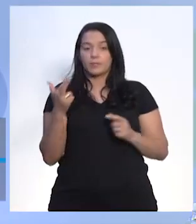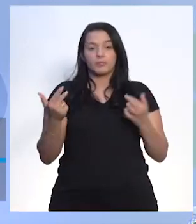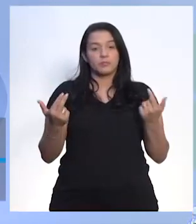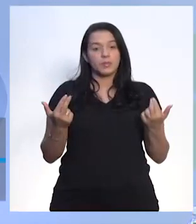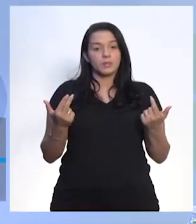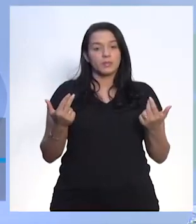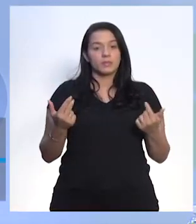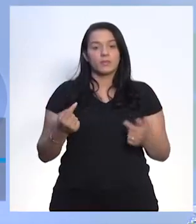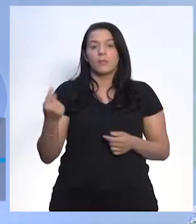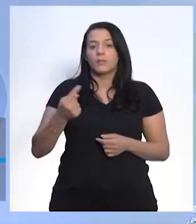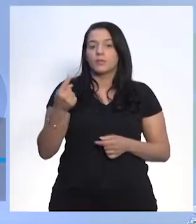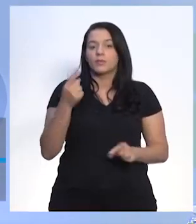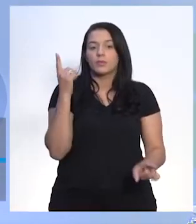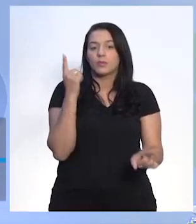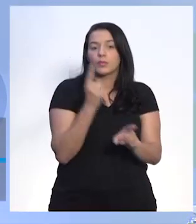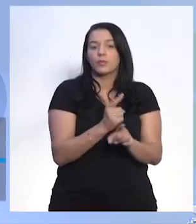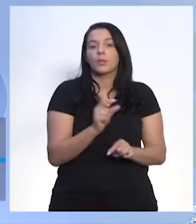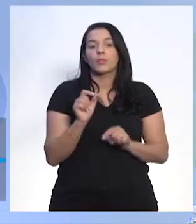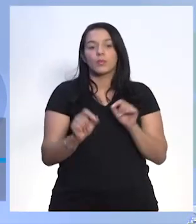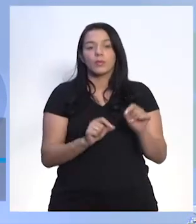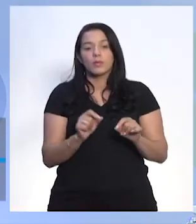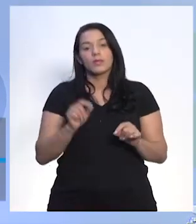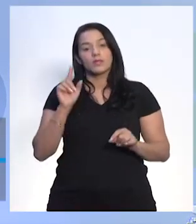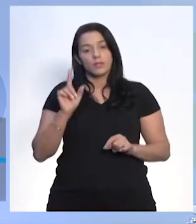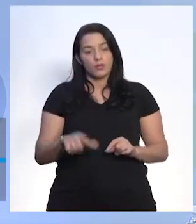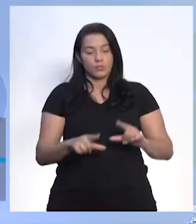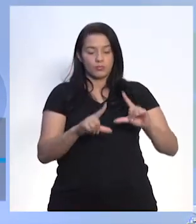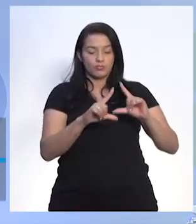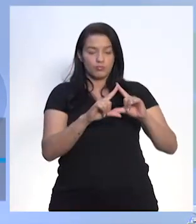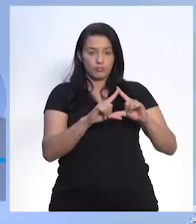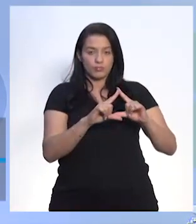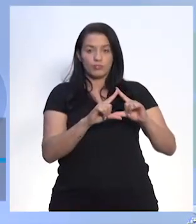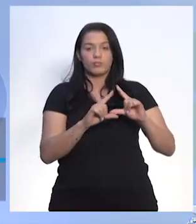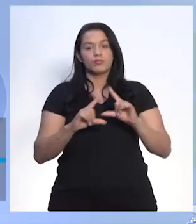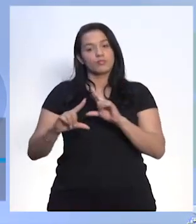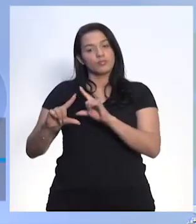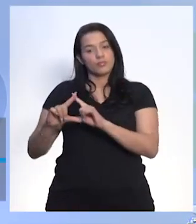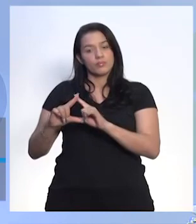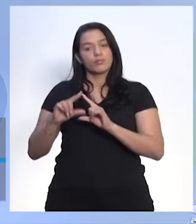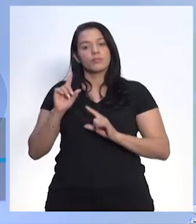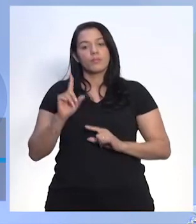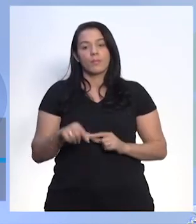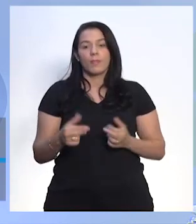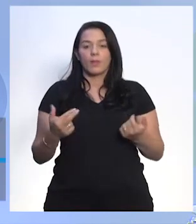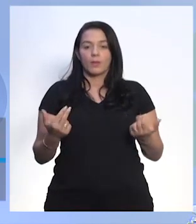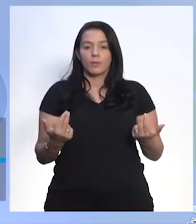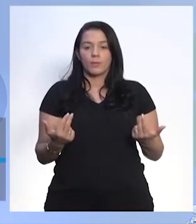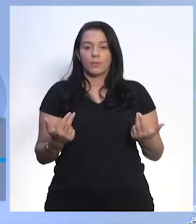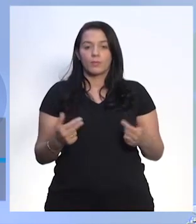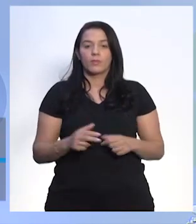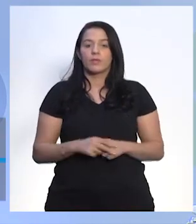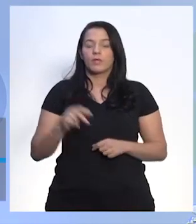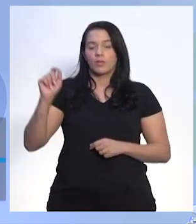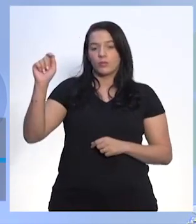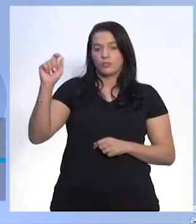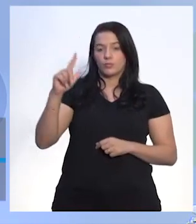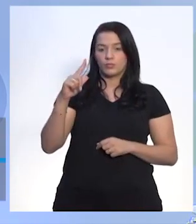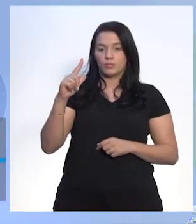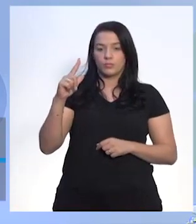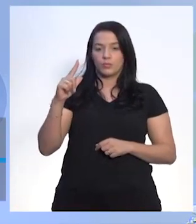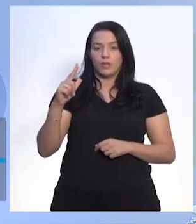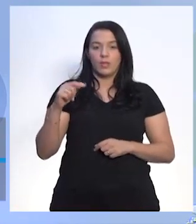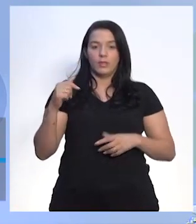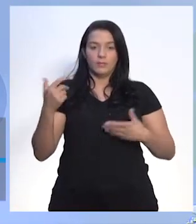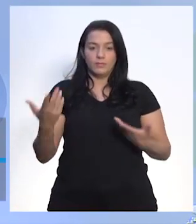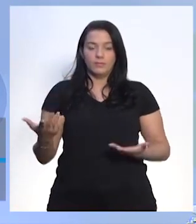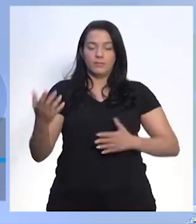coisa, eu garanto que os triângulos são semelhantes. Por quê? Uma das definições aí, no caso, seria o Sol. Quando o Sol